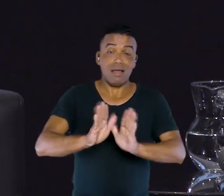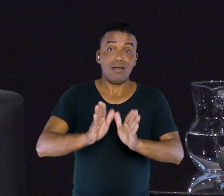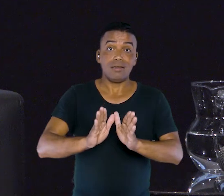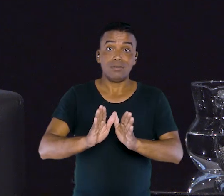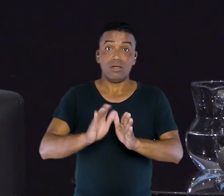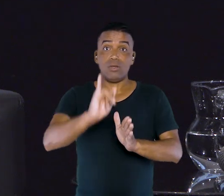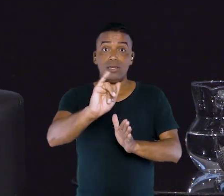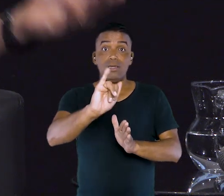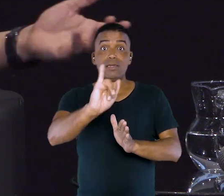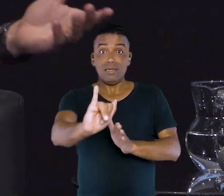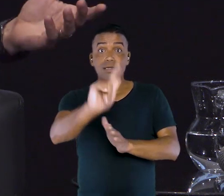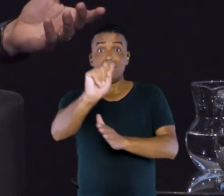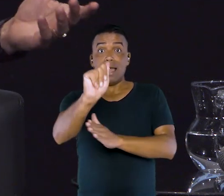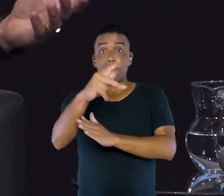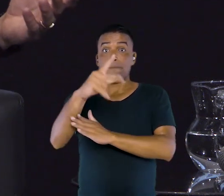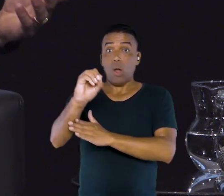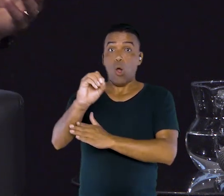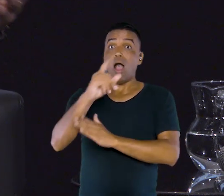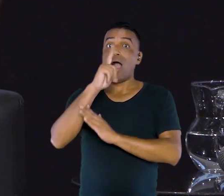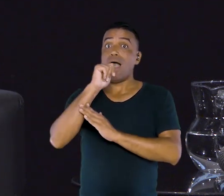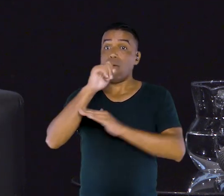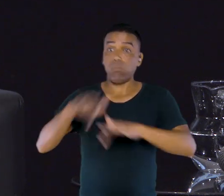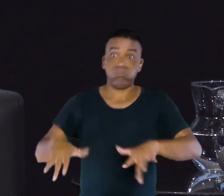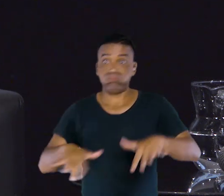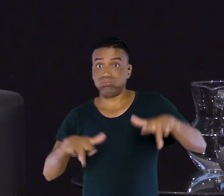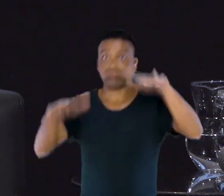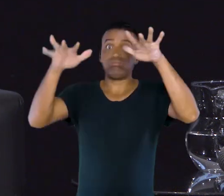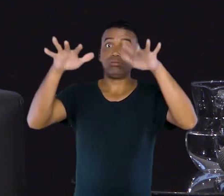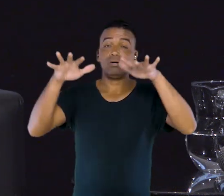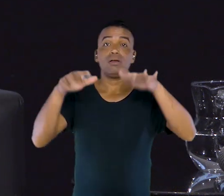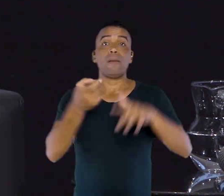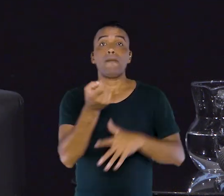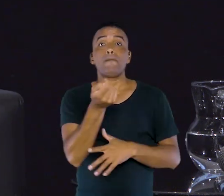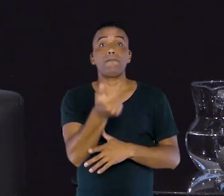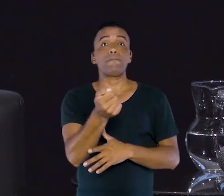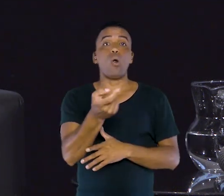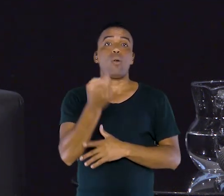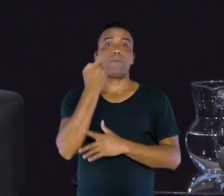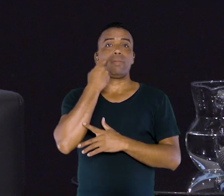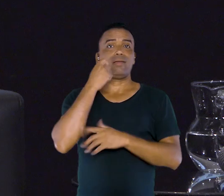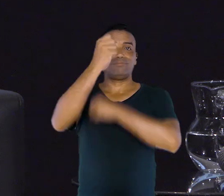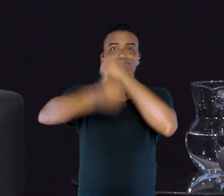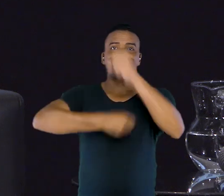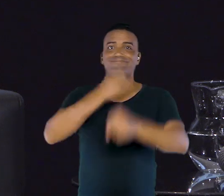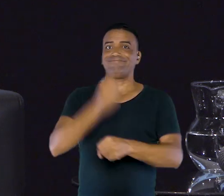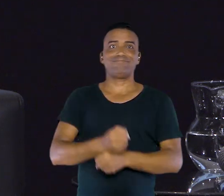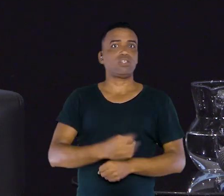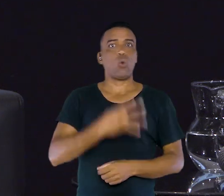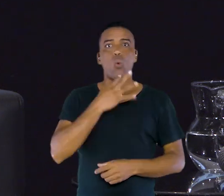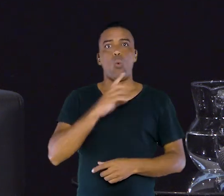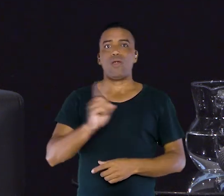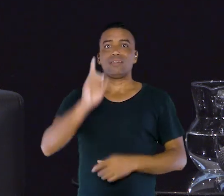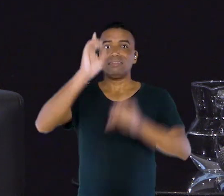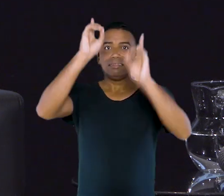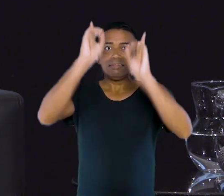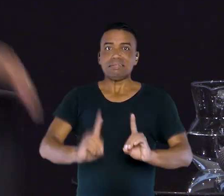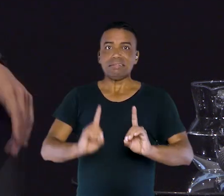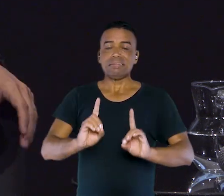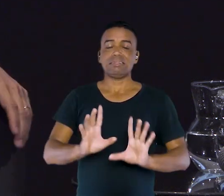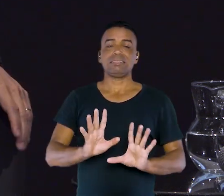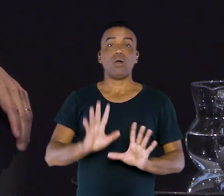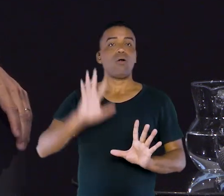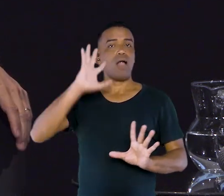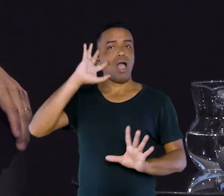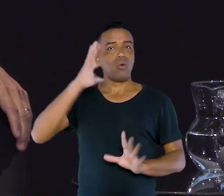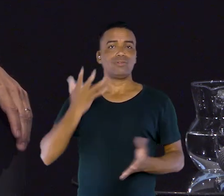não encher, vai ter menos peixe no ano que vem. Então, são processos complexos que se retroalimentam, que a gente não conhece direito, mas que, de